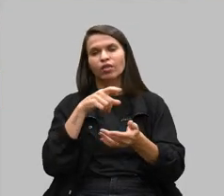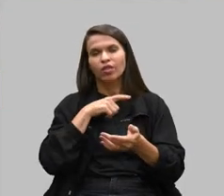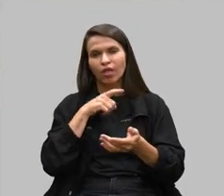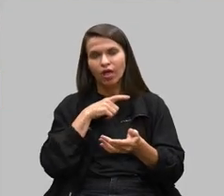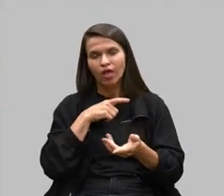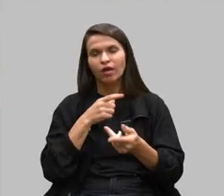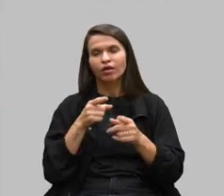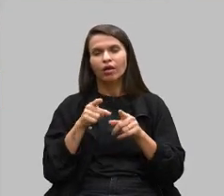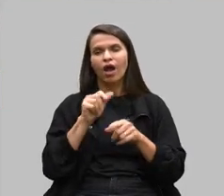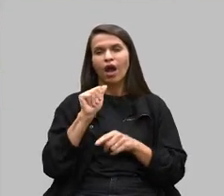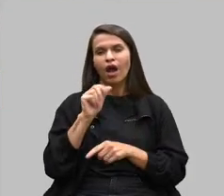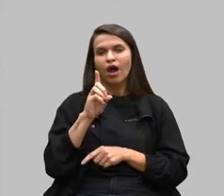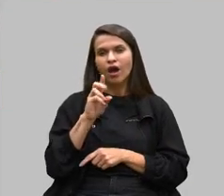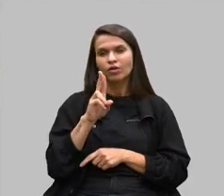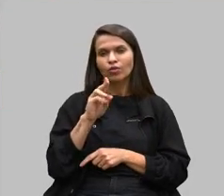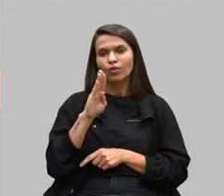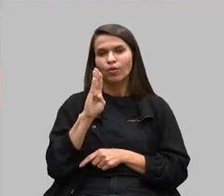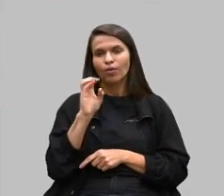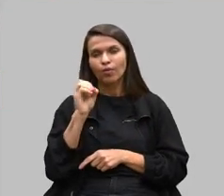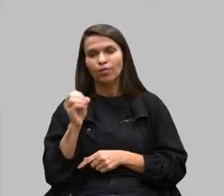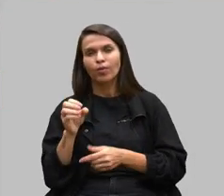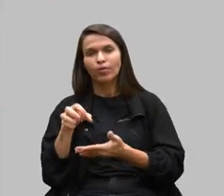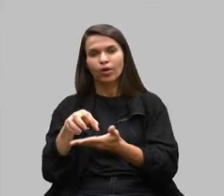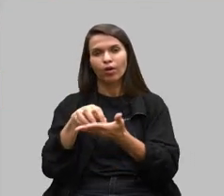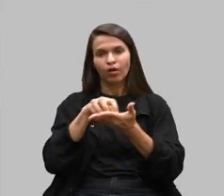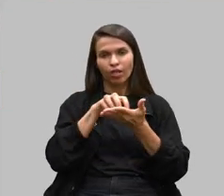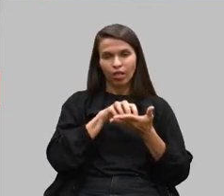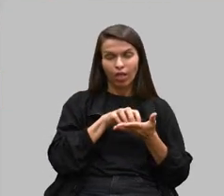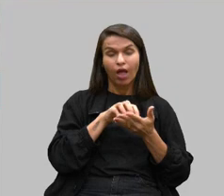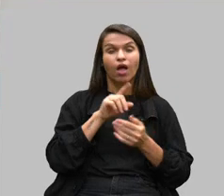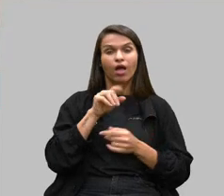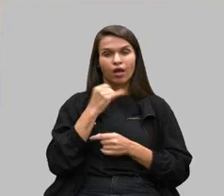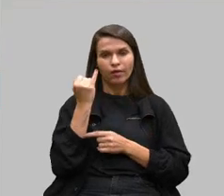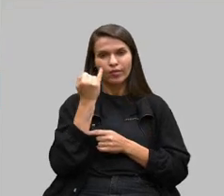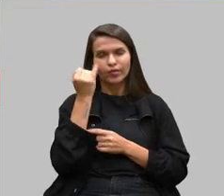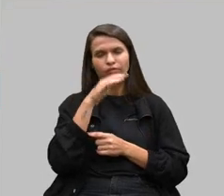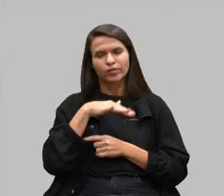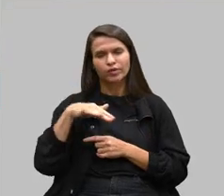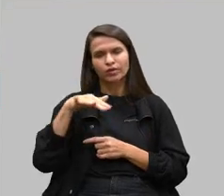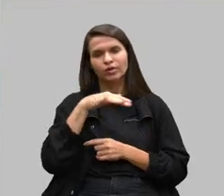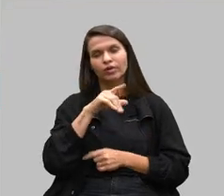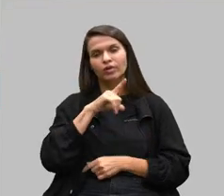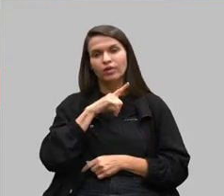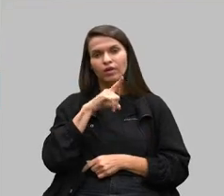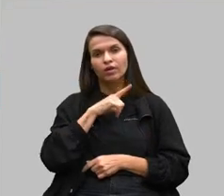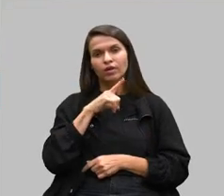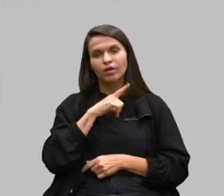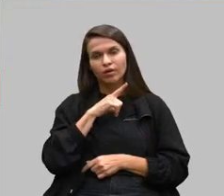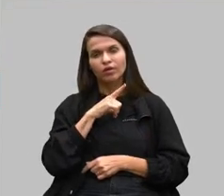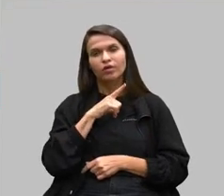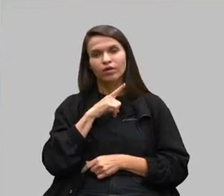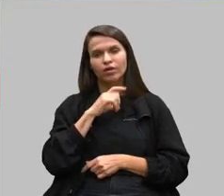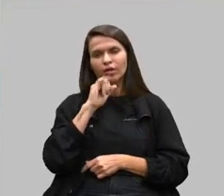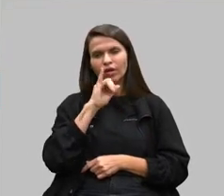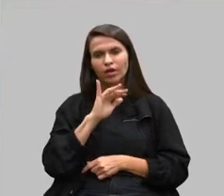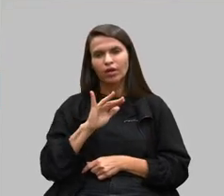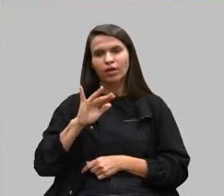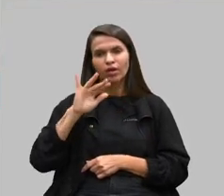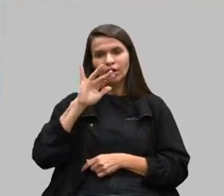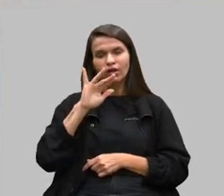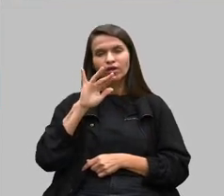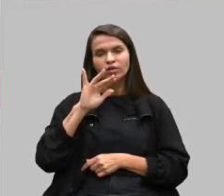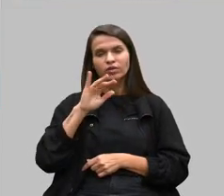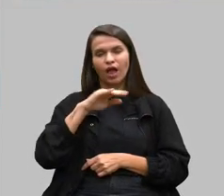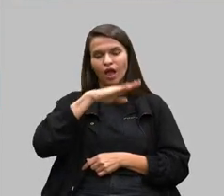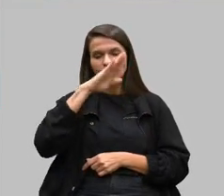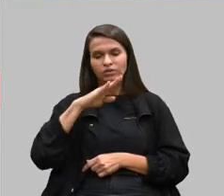trazer né Isso é muito importante pra nossa região nós temos da nossa imagem da Nossa Serra de Três